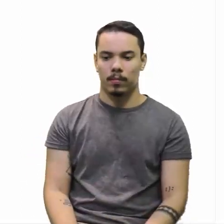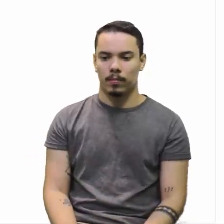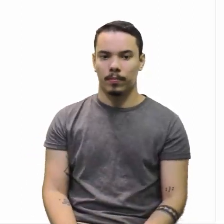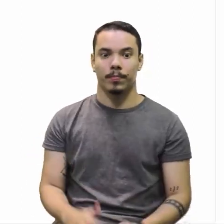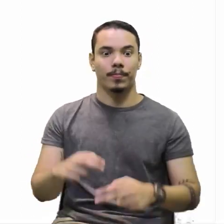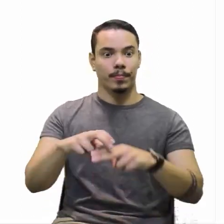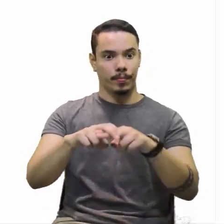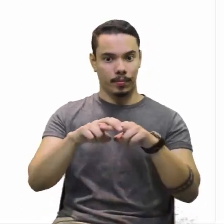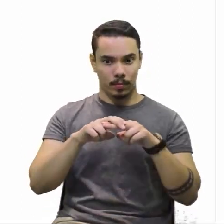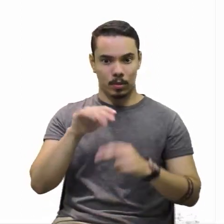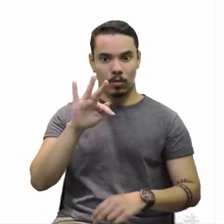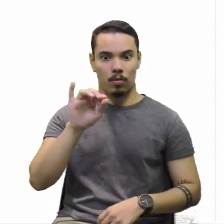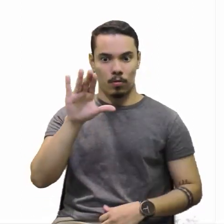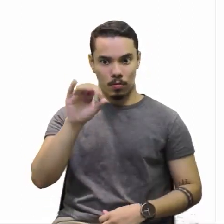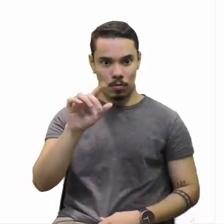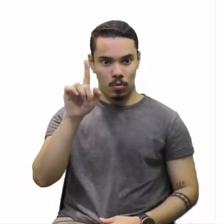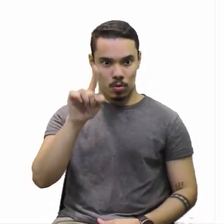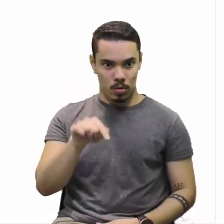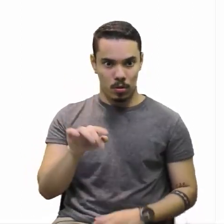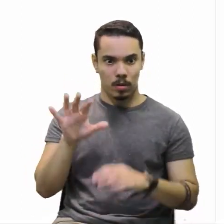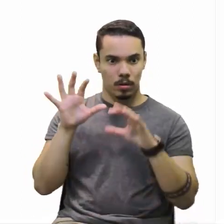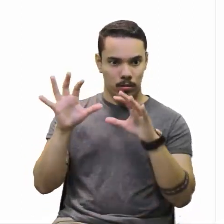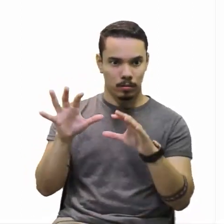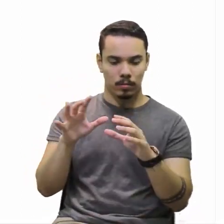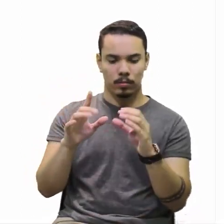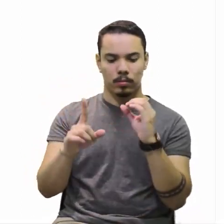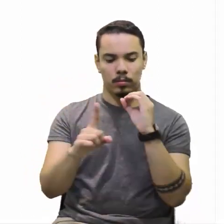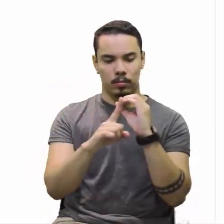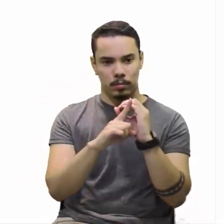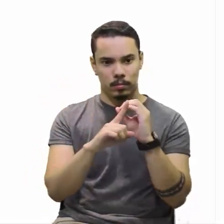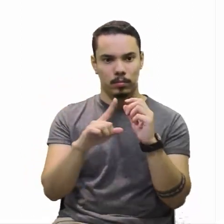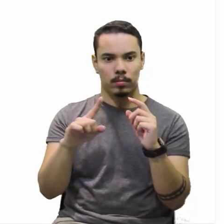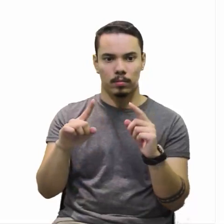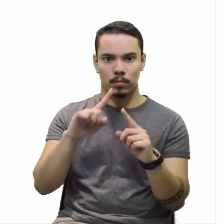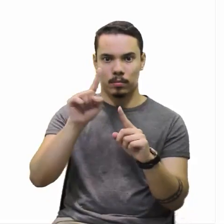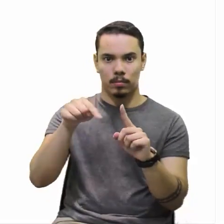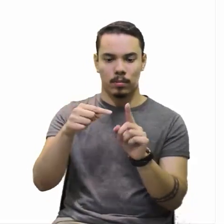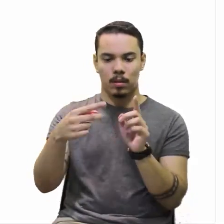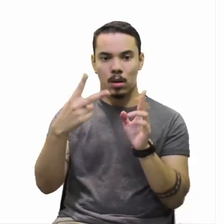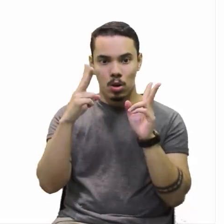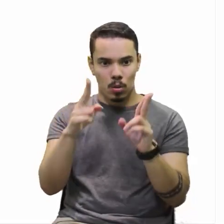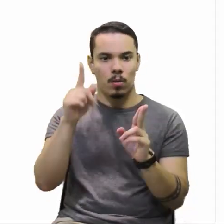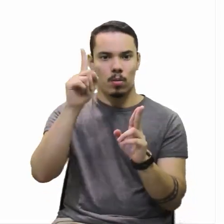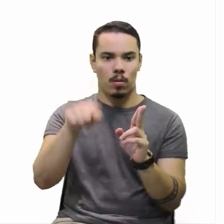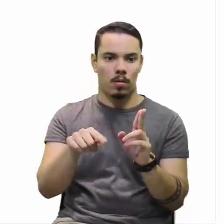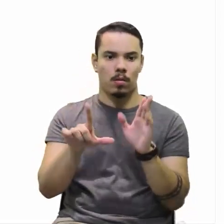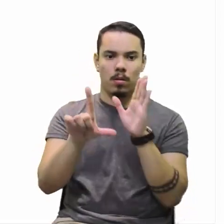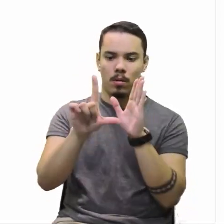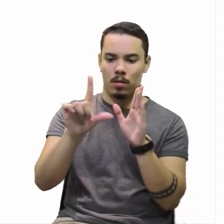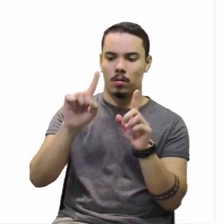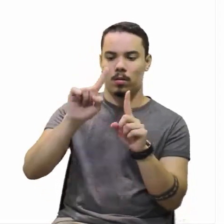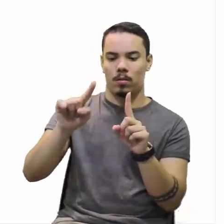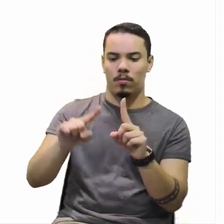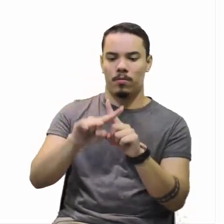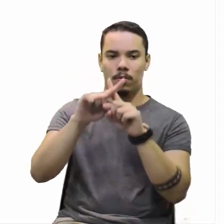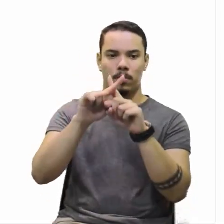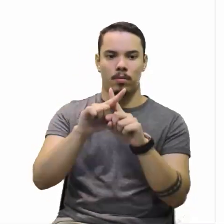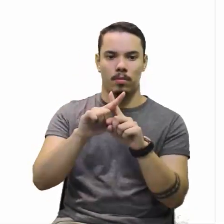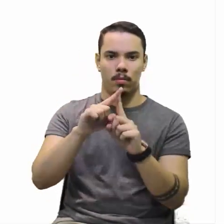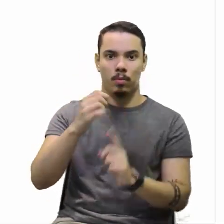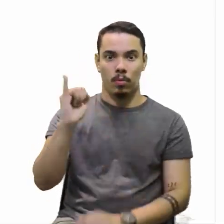Então, o fluxo é indutância vezes intensidade da corrente elétrica. Fluxo